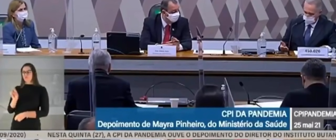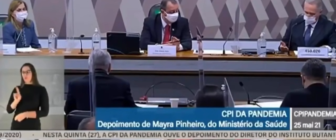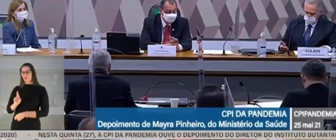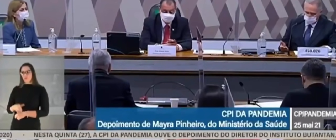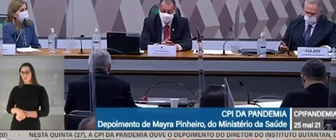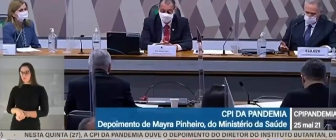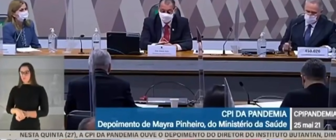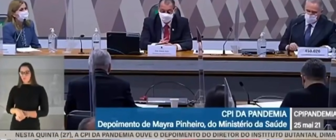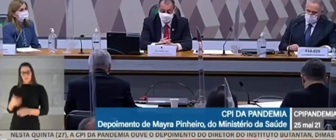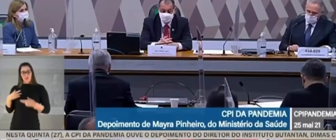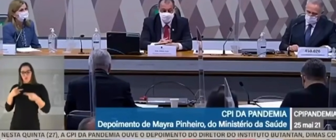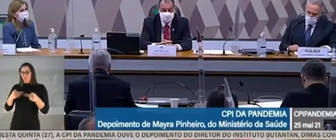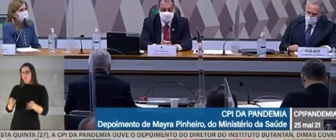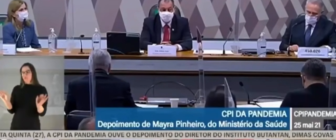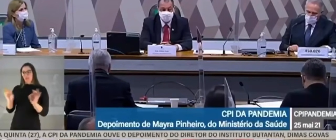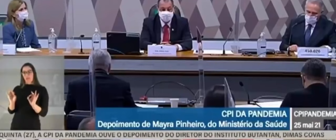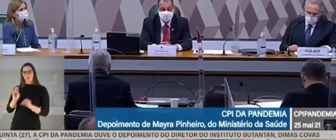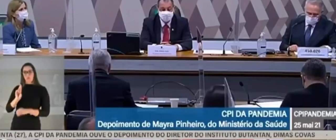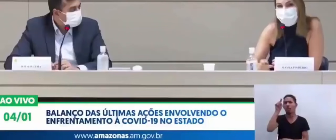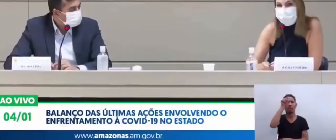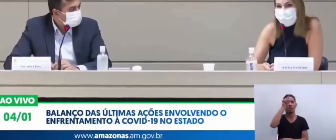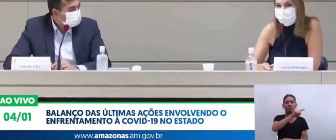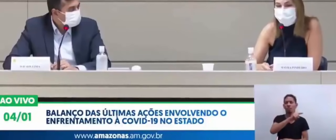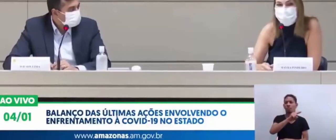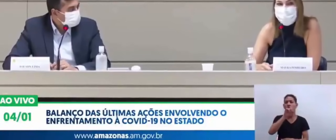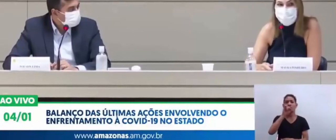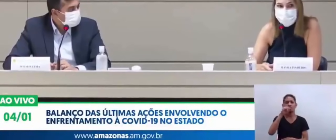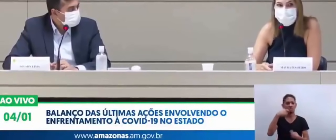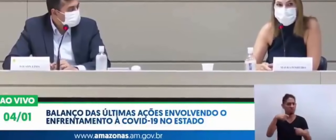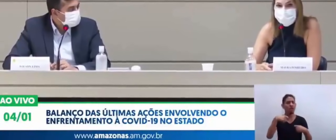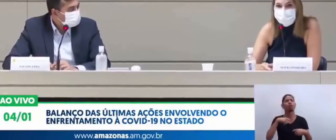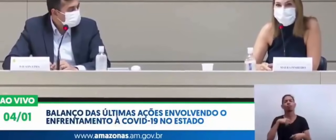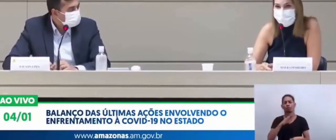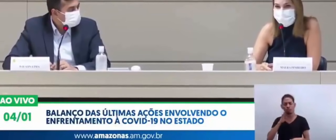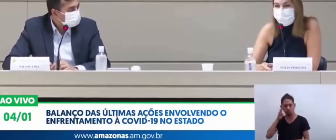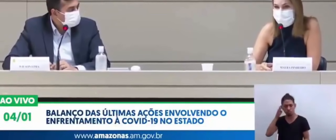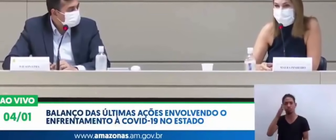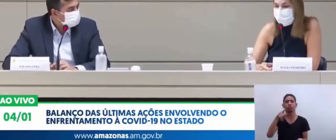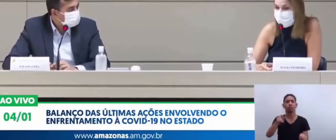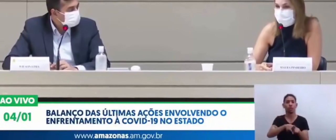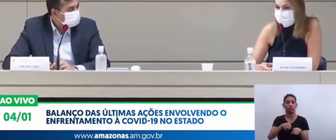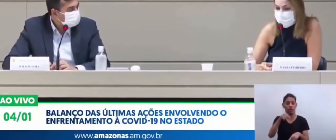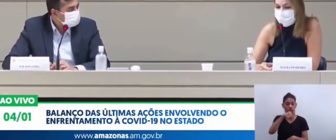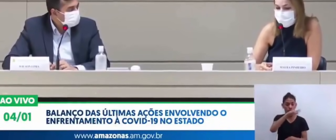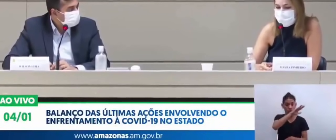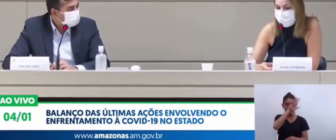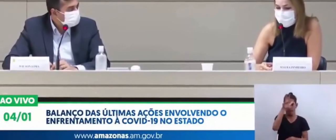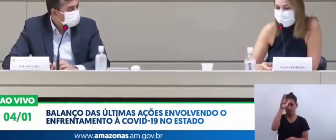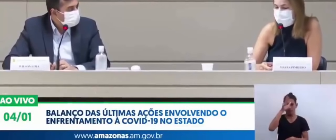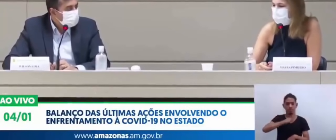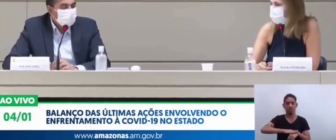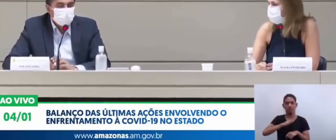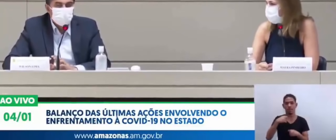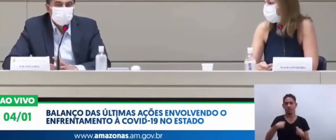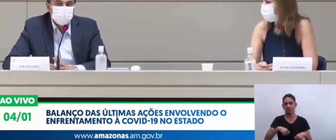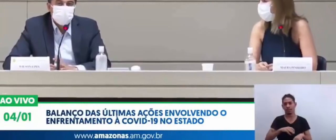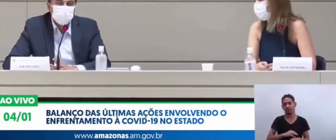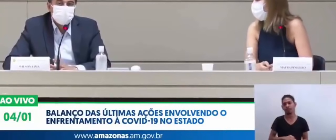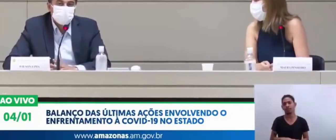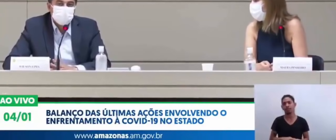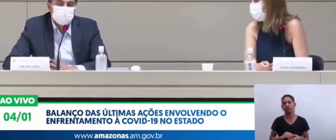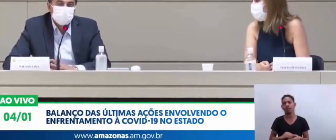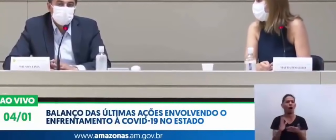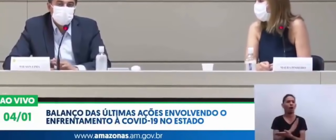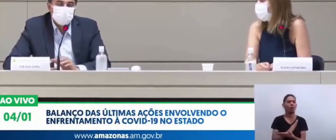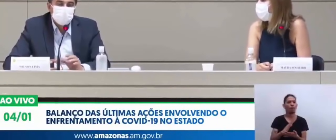recomendar o tratamento. Não visitei nenhuma unidade. Houve algum... Hoje aqui, a nossa maior necessidade é atender o estado do Amazonas. Só para as